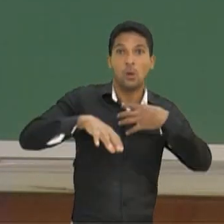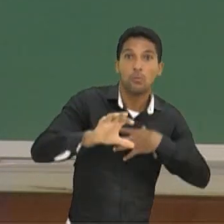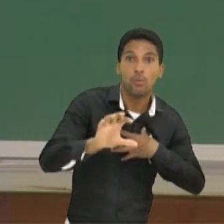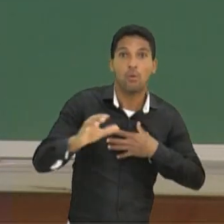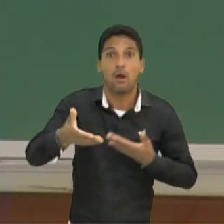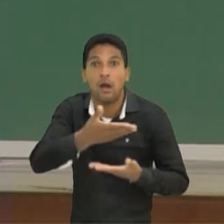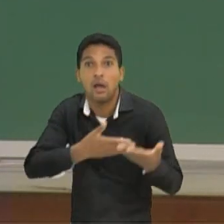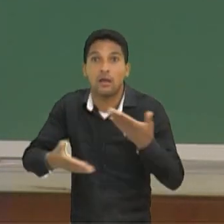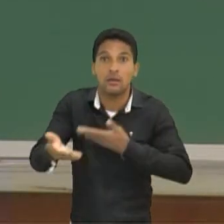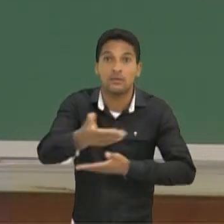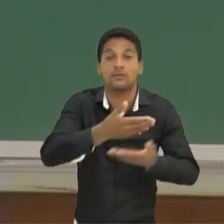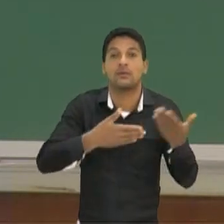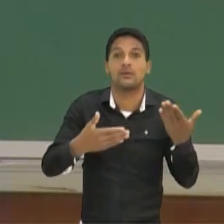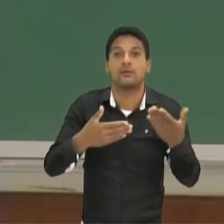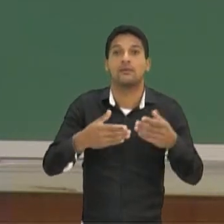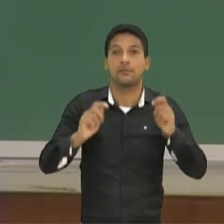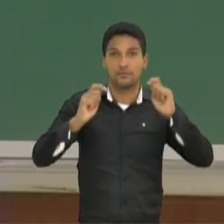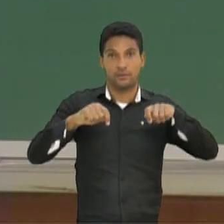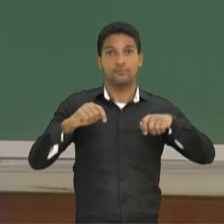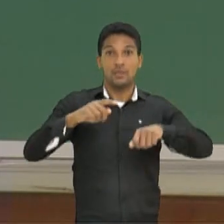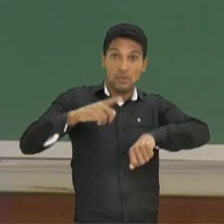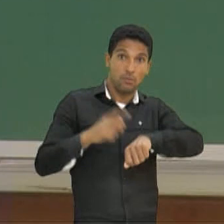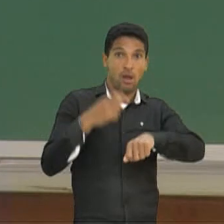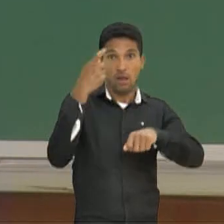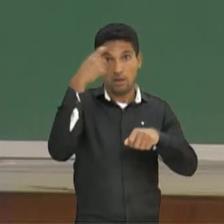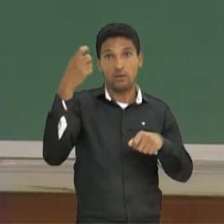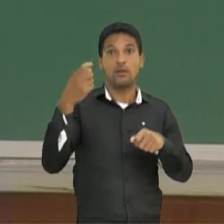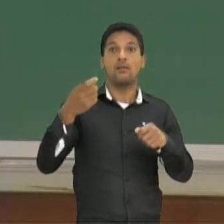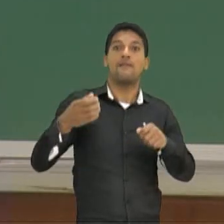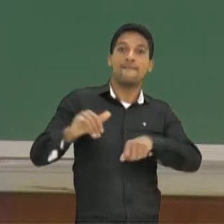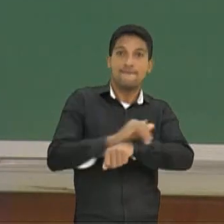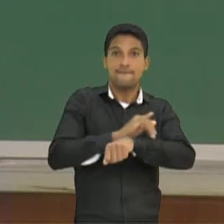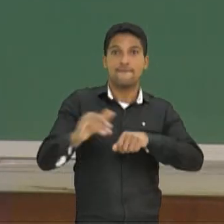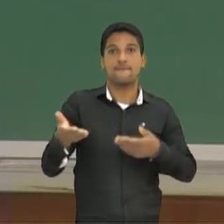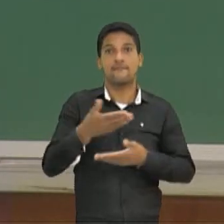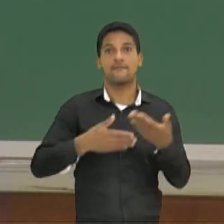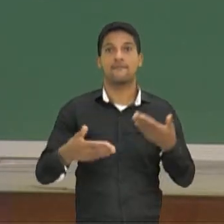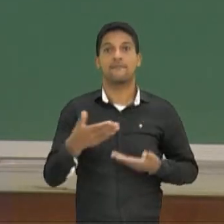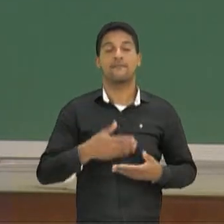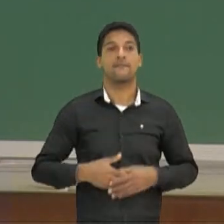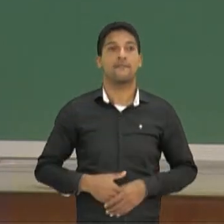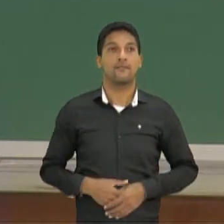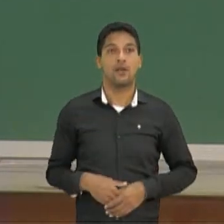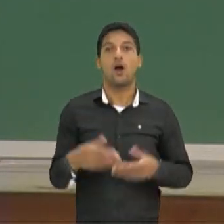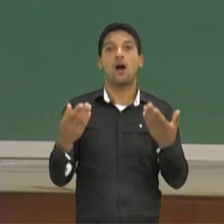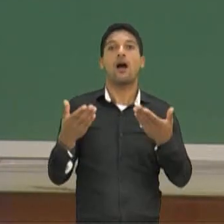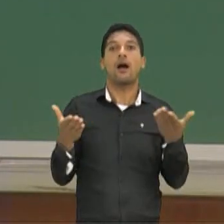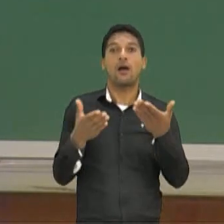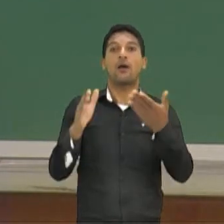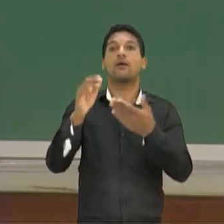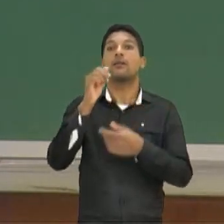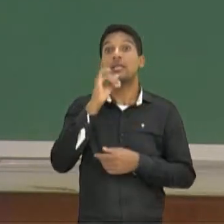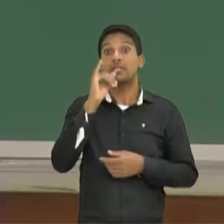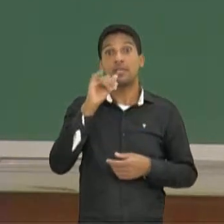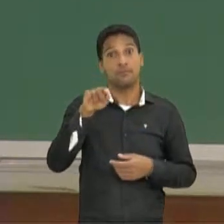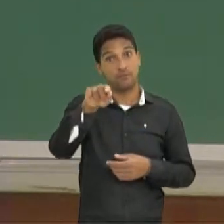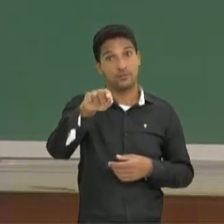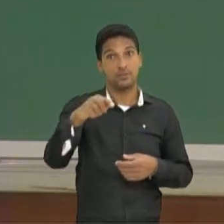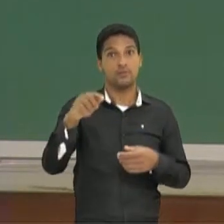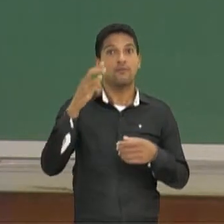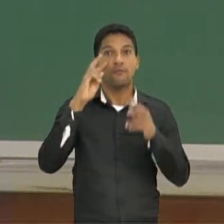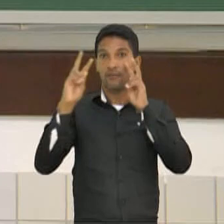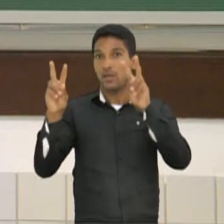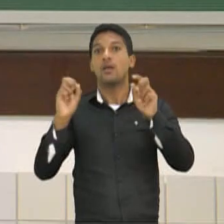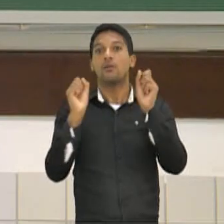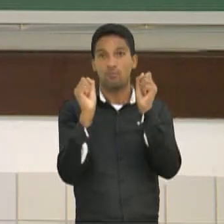aqui é o que a improvisação permite a seu praticante. E aqui para fecharmos, né, então eu trago exemplos de atividades que você pode estar realizando em sua casa.